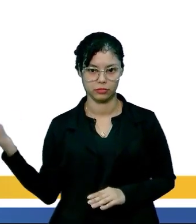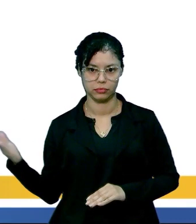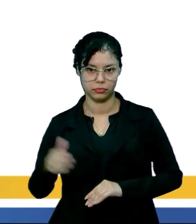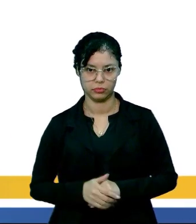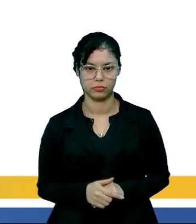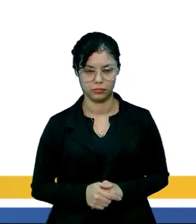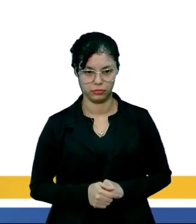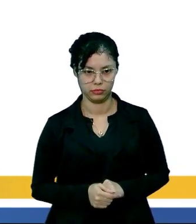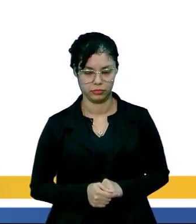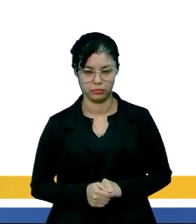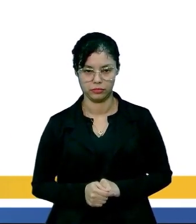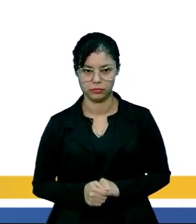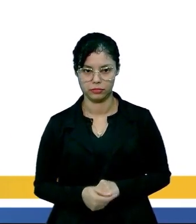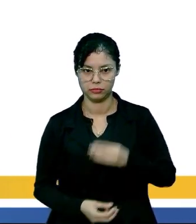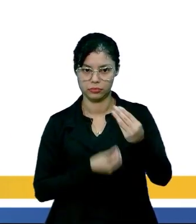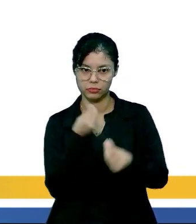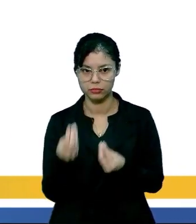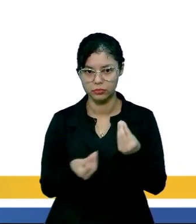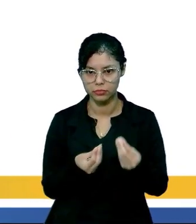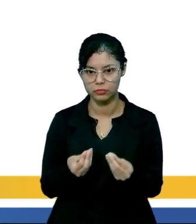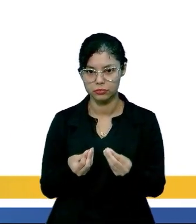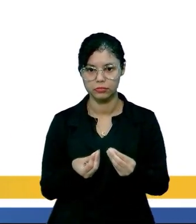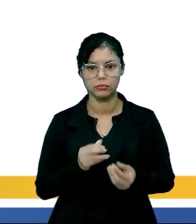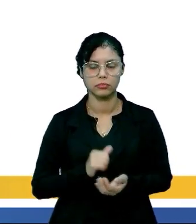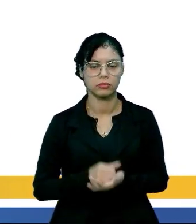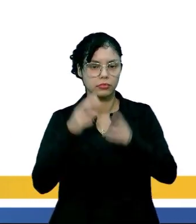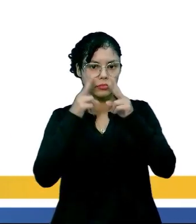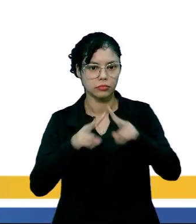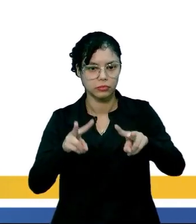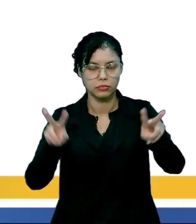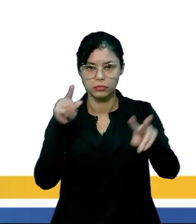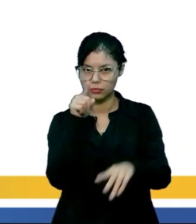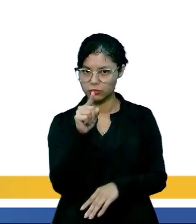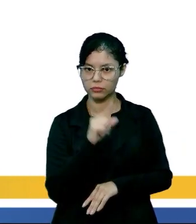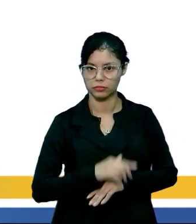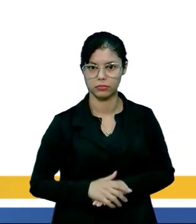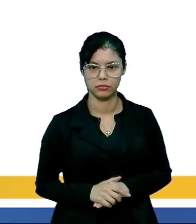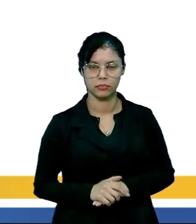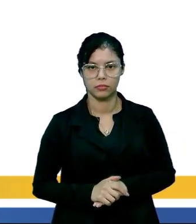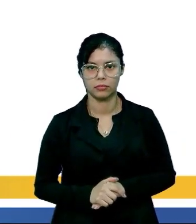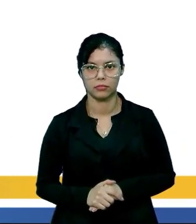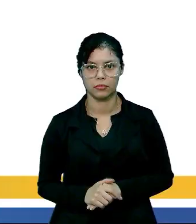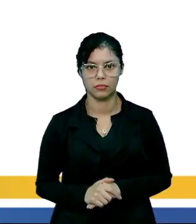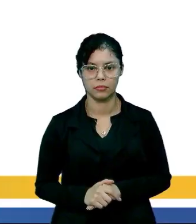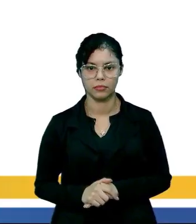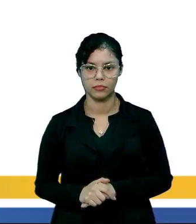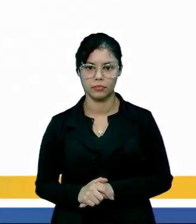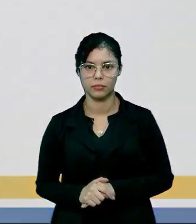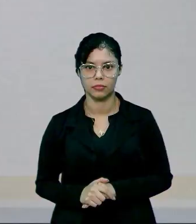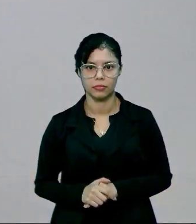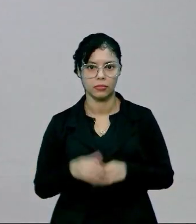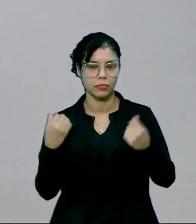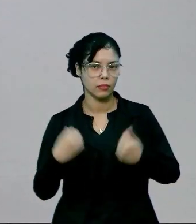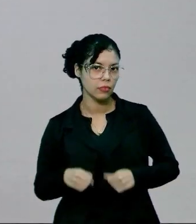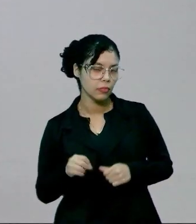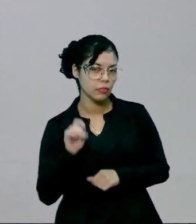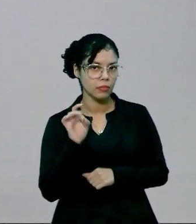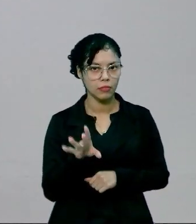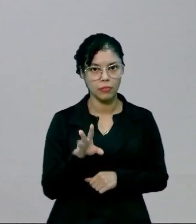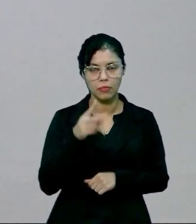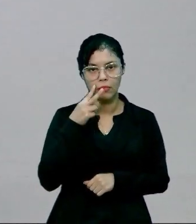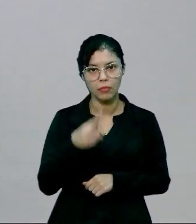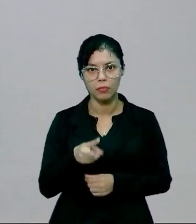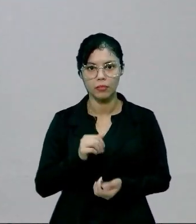olha, como é que eles são vistos por vocês? Só devemos observar,